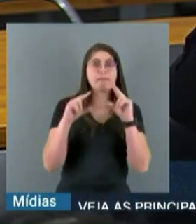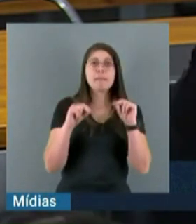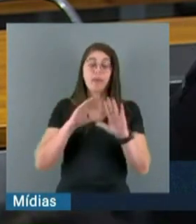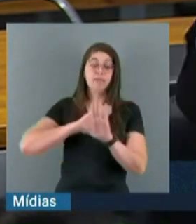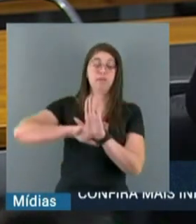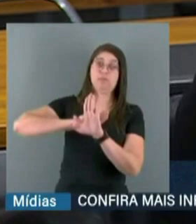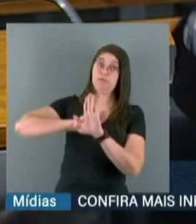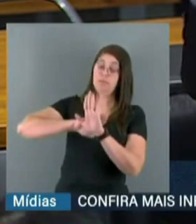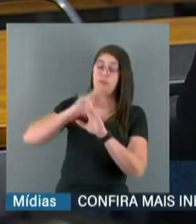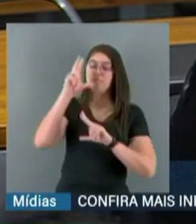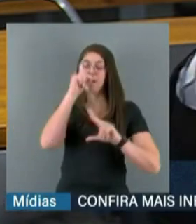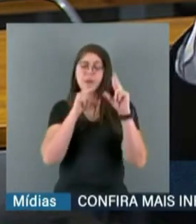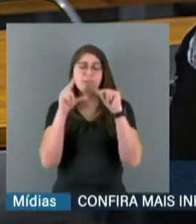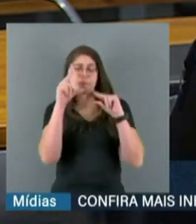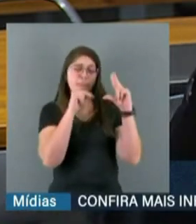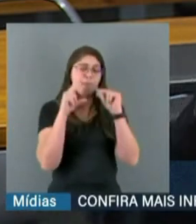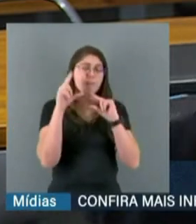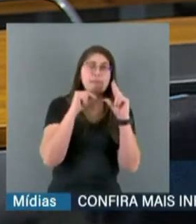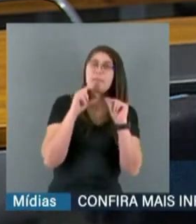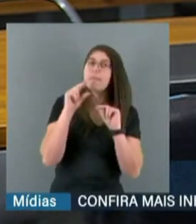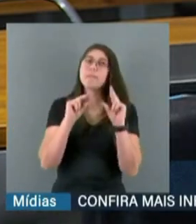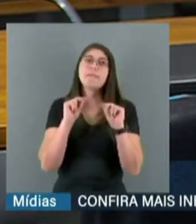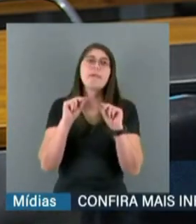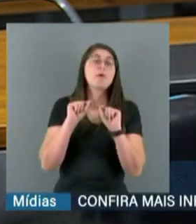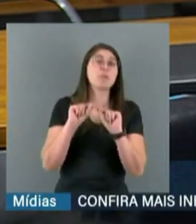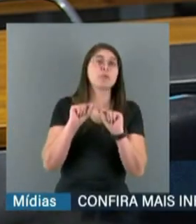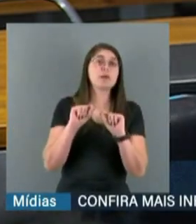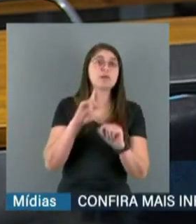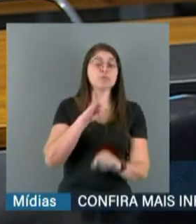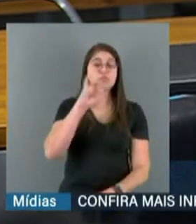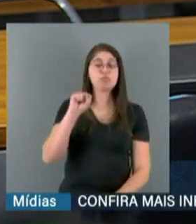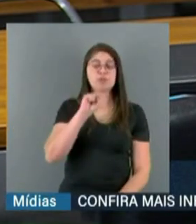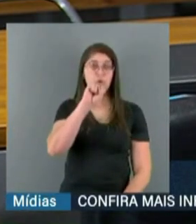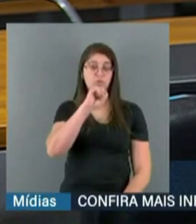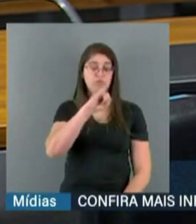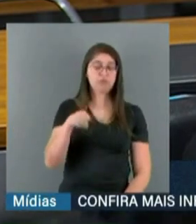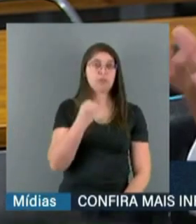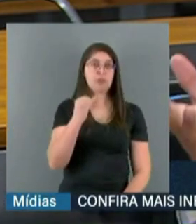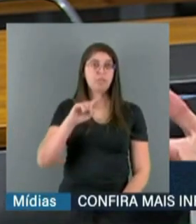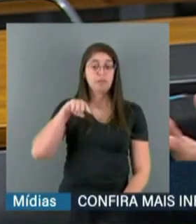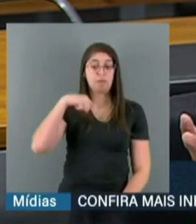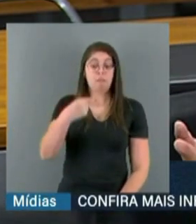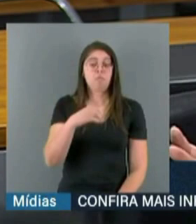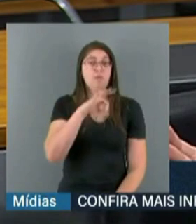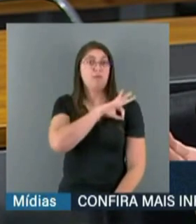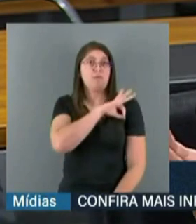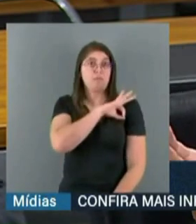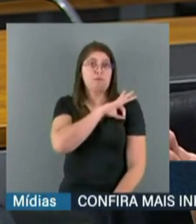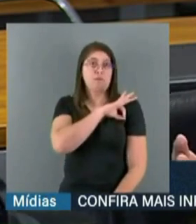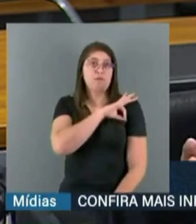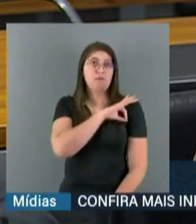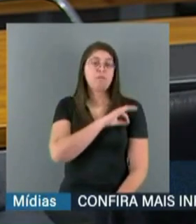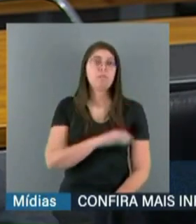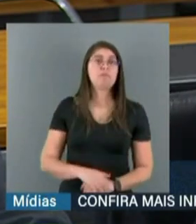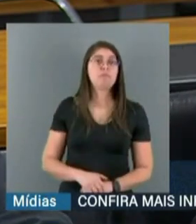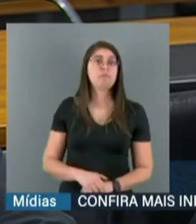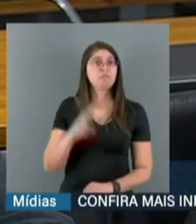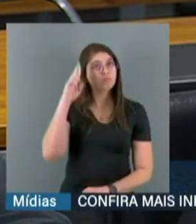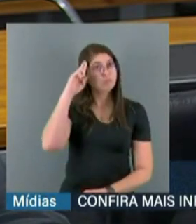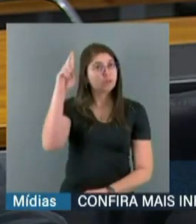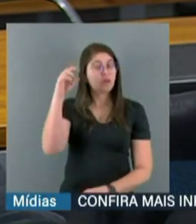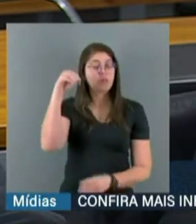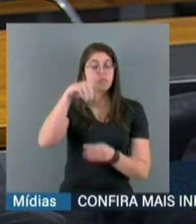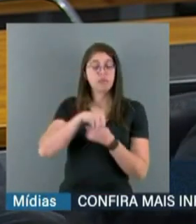os bastidores O que se escuta falar é que após Oito de Janeiro chegou um tal de um delegado no Ministério